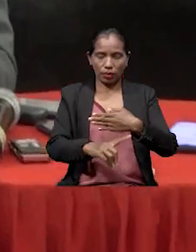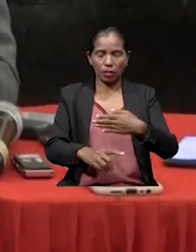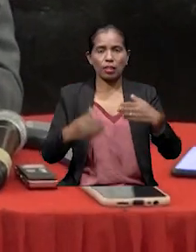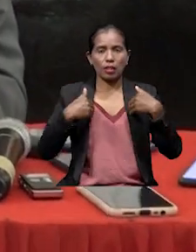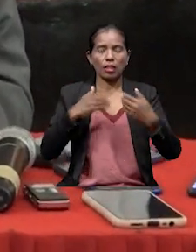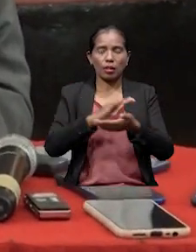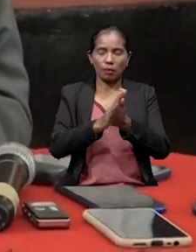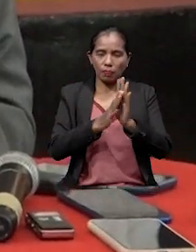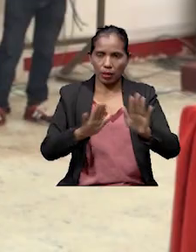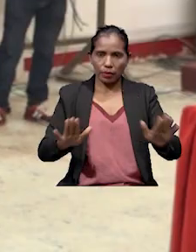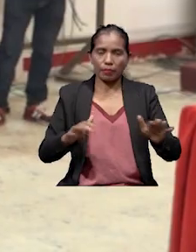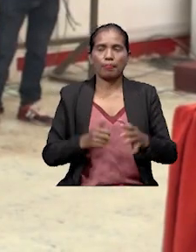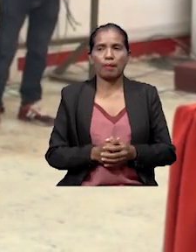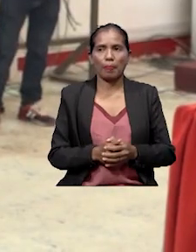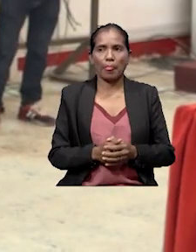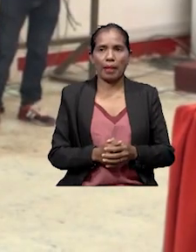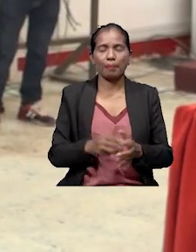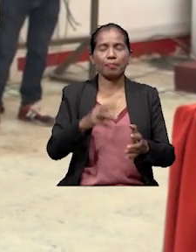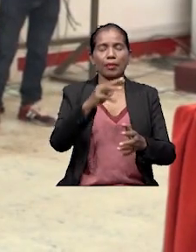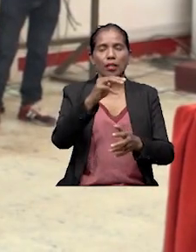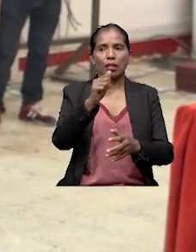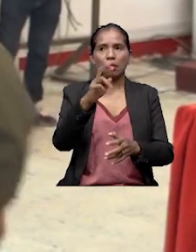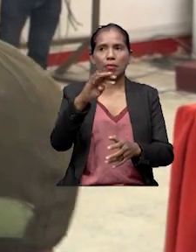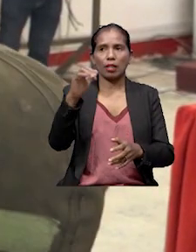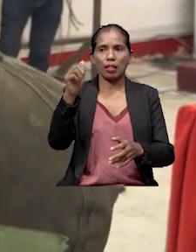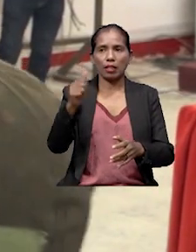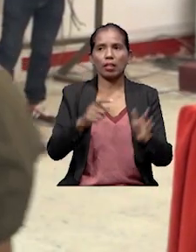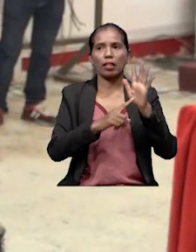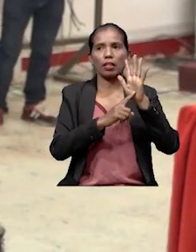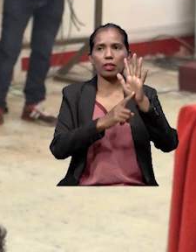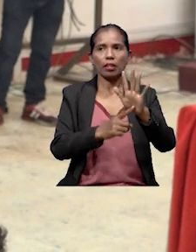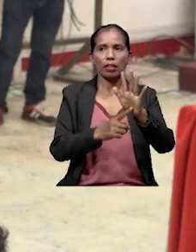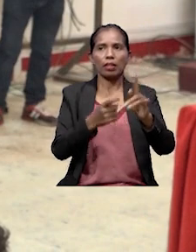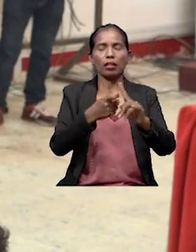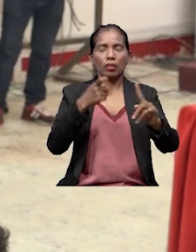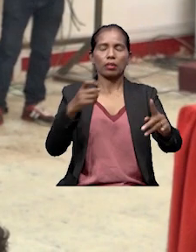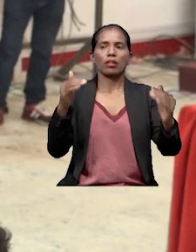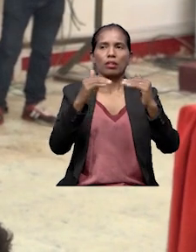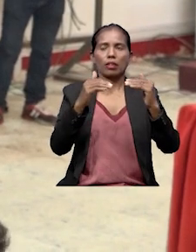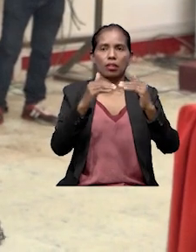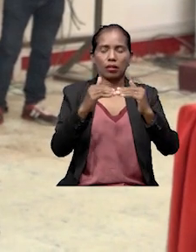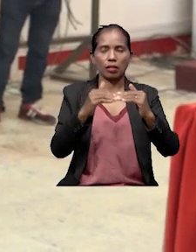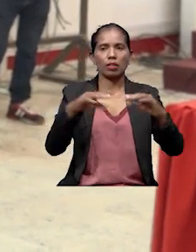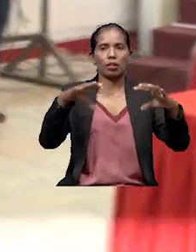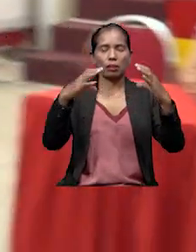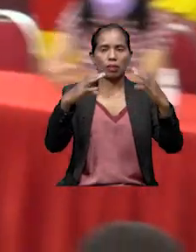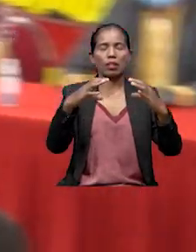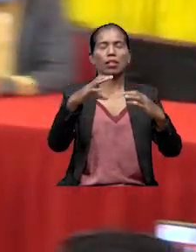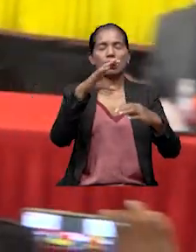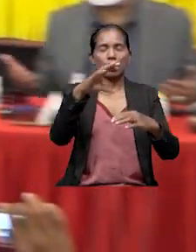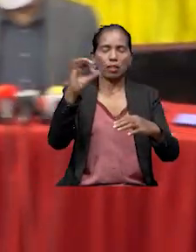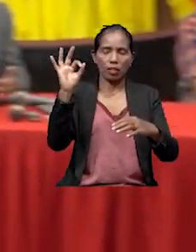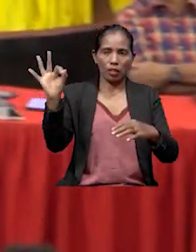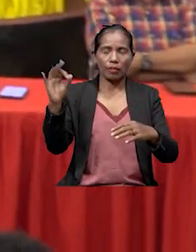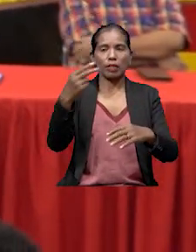paz, no estabilidade. Maria Alcatir hatou declaração ne, liu-se conferência da imprensa e o Comitê Central Fretilin, quinta semana